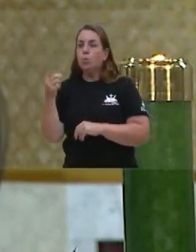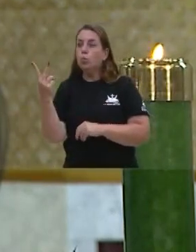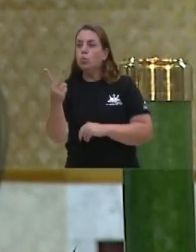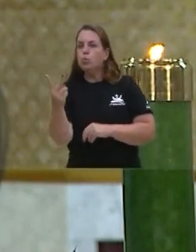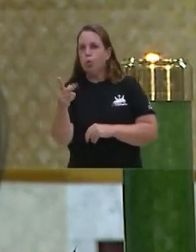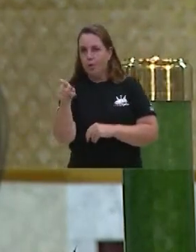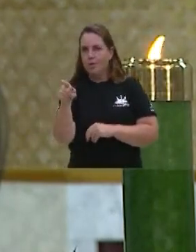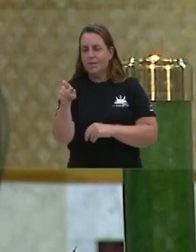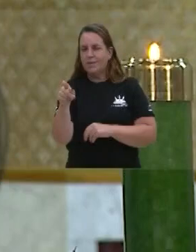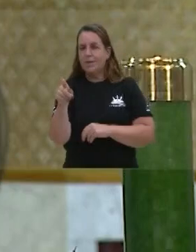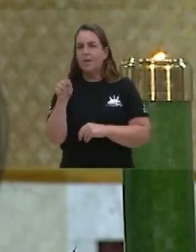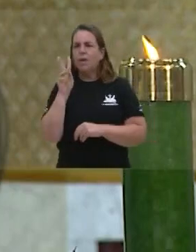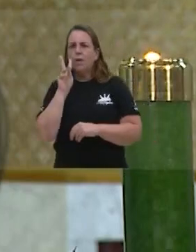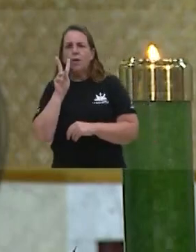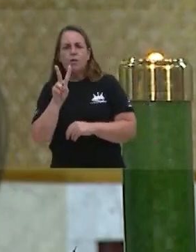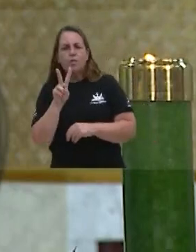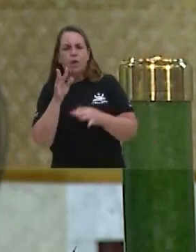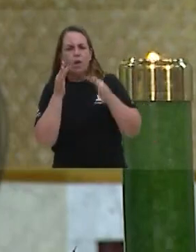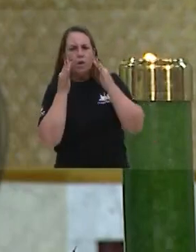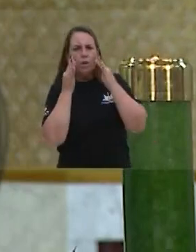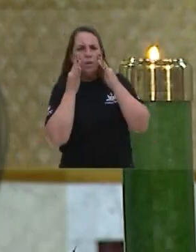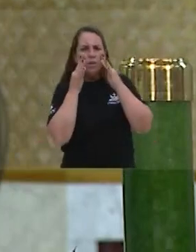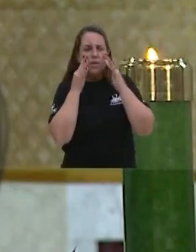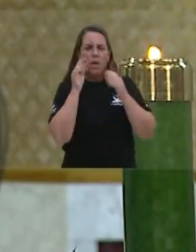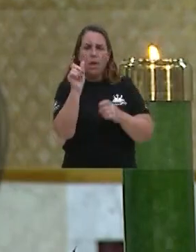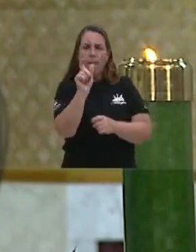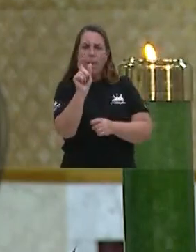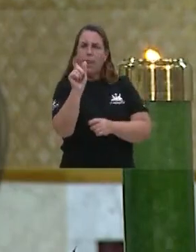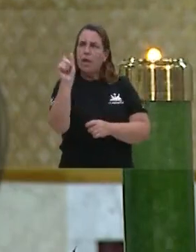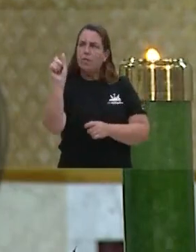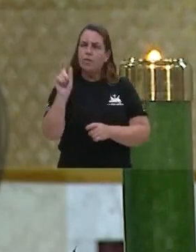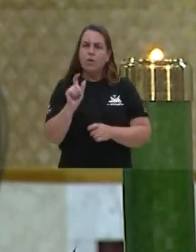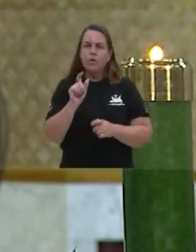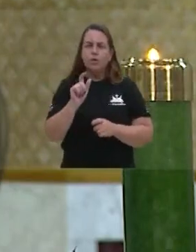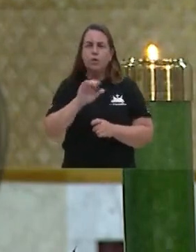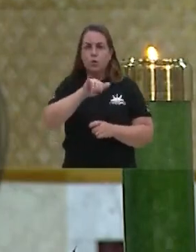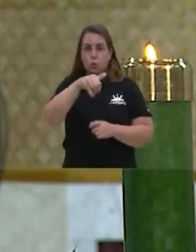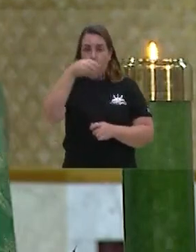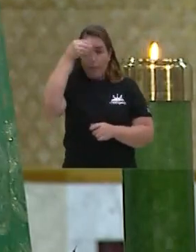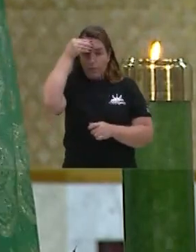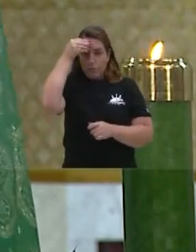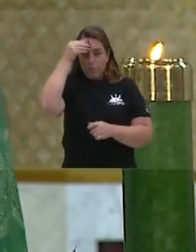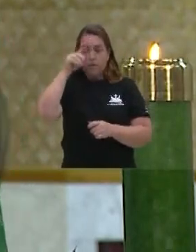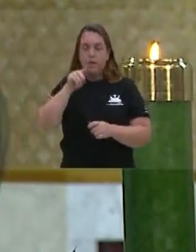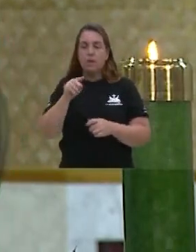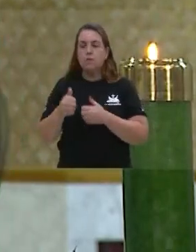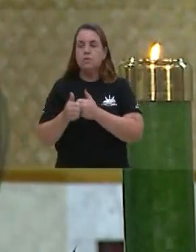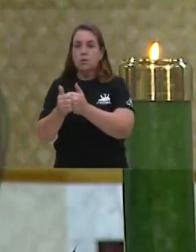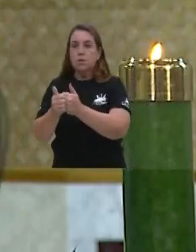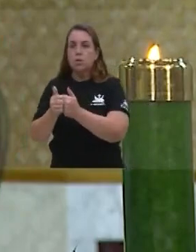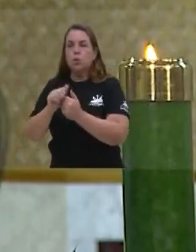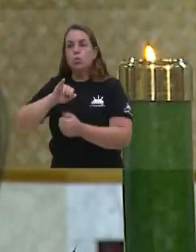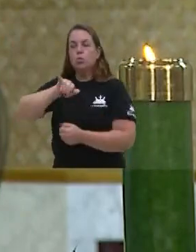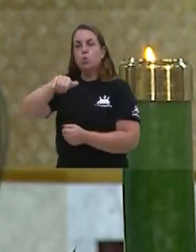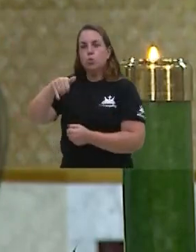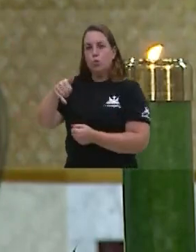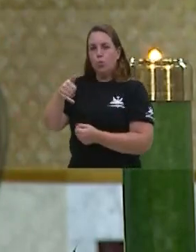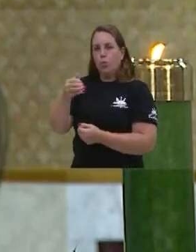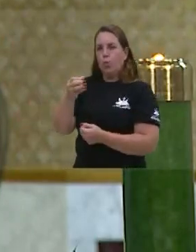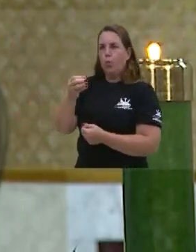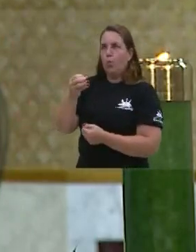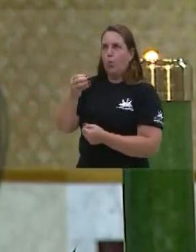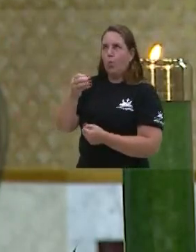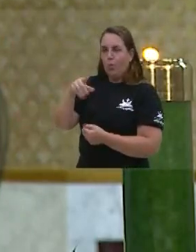dois que ouviram as palavras de João e seguiram Jesus. Este foi encontrar primeiro seu irmão,